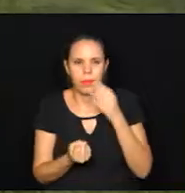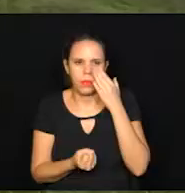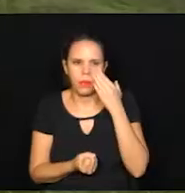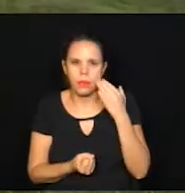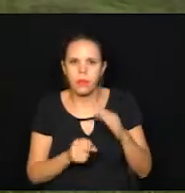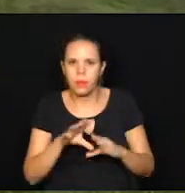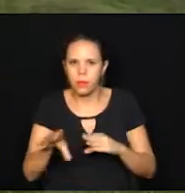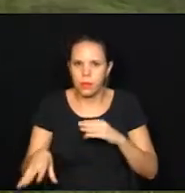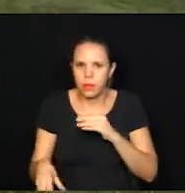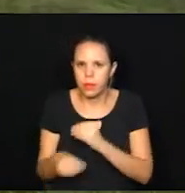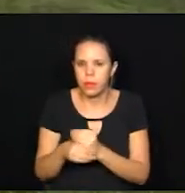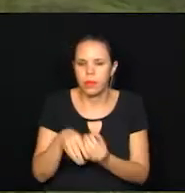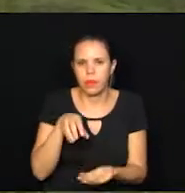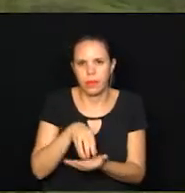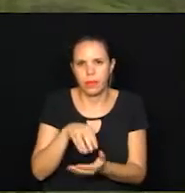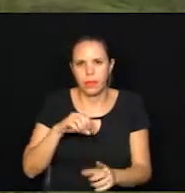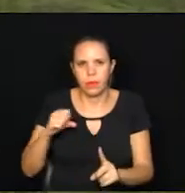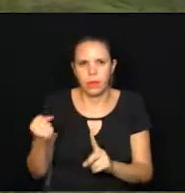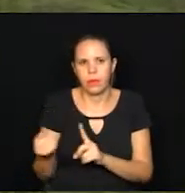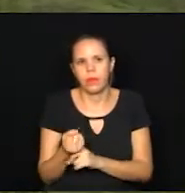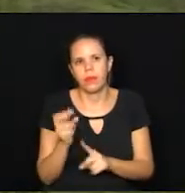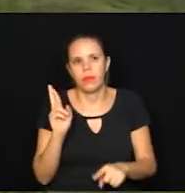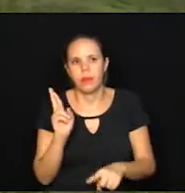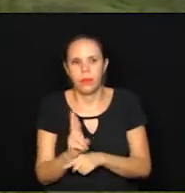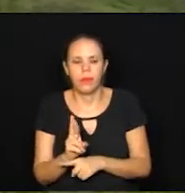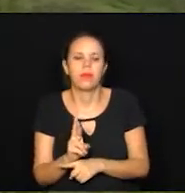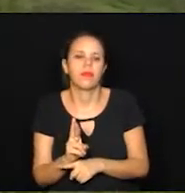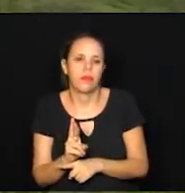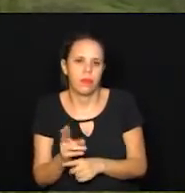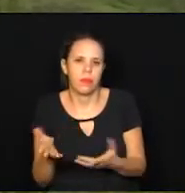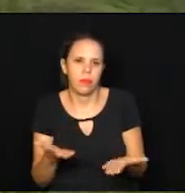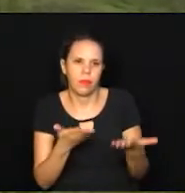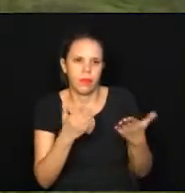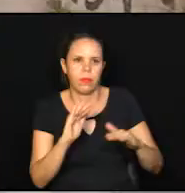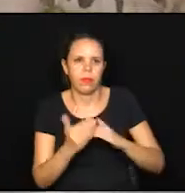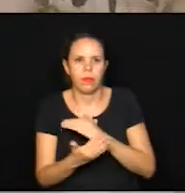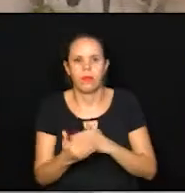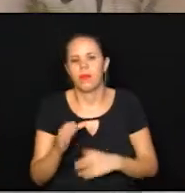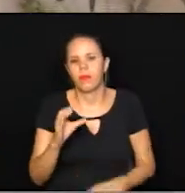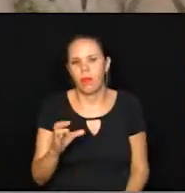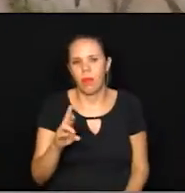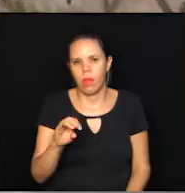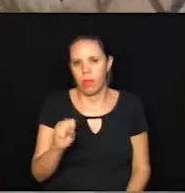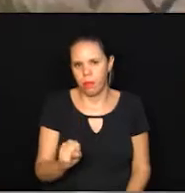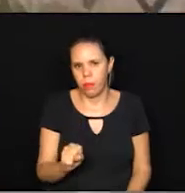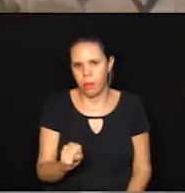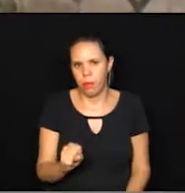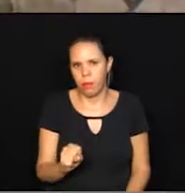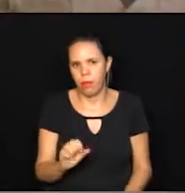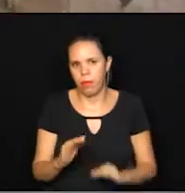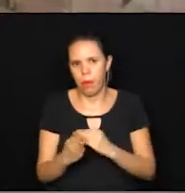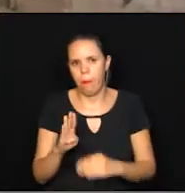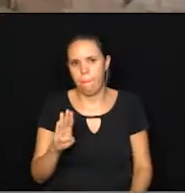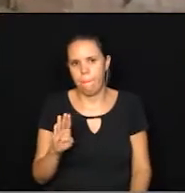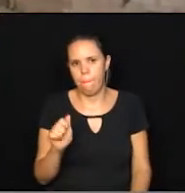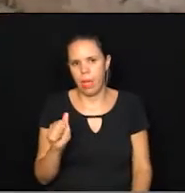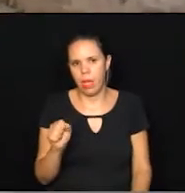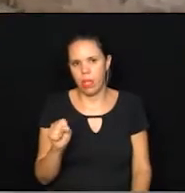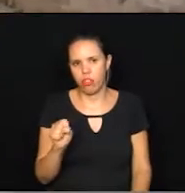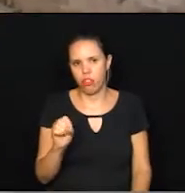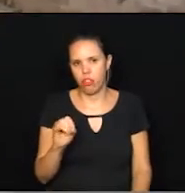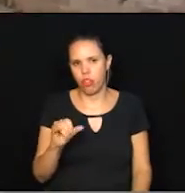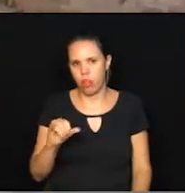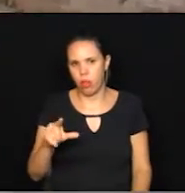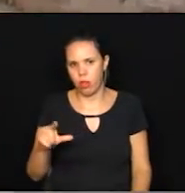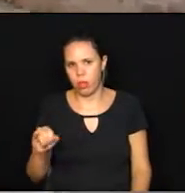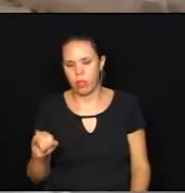a implantação de um centro de referência da assistência social, o CRAS, na região do bairro Jardim Bassoli, que fica